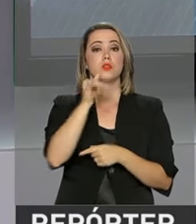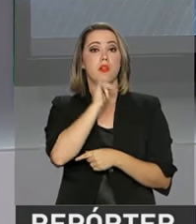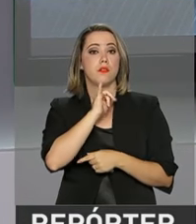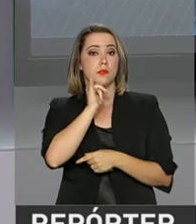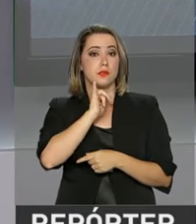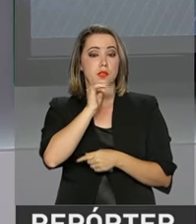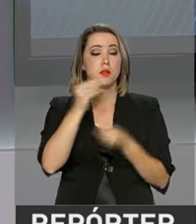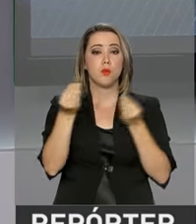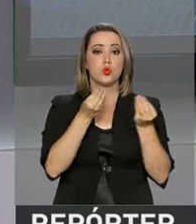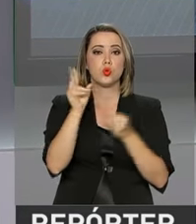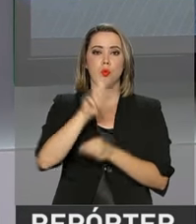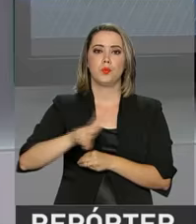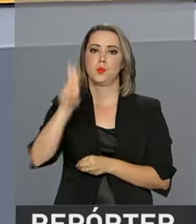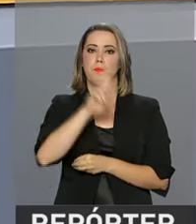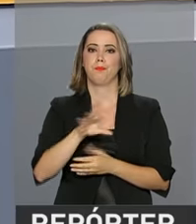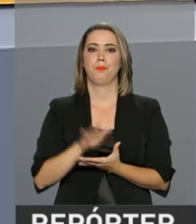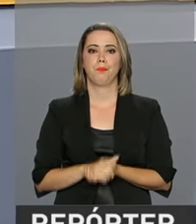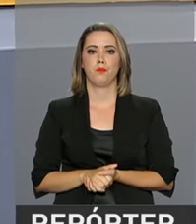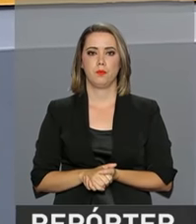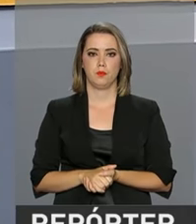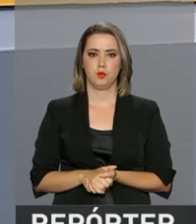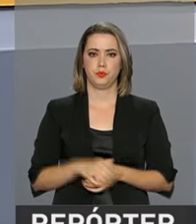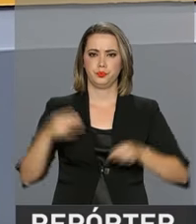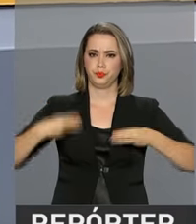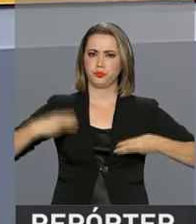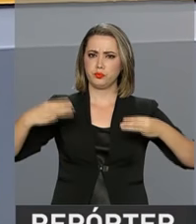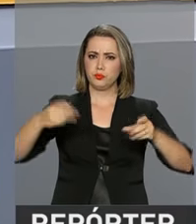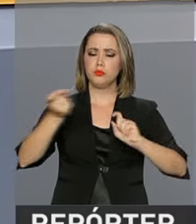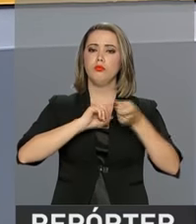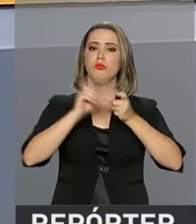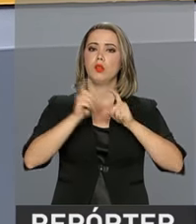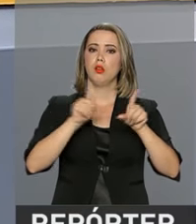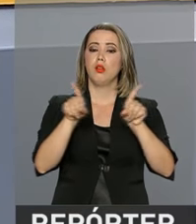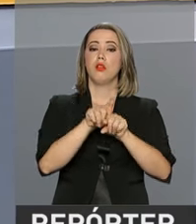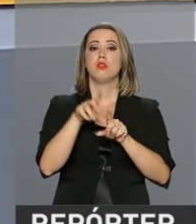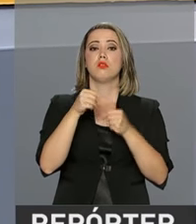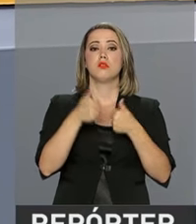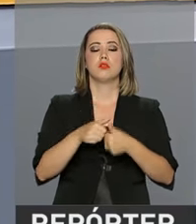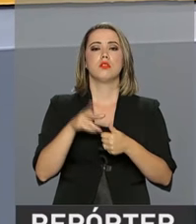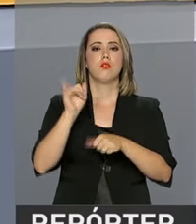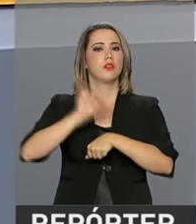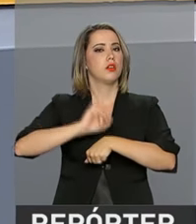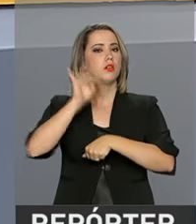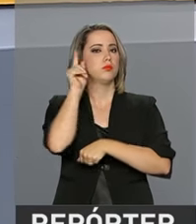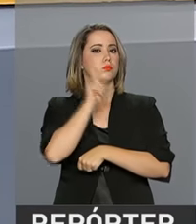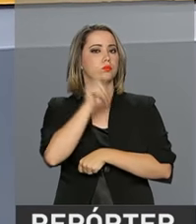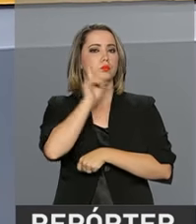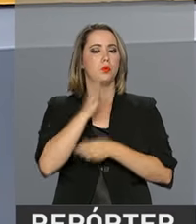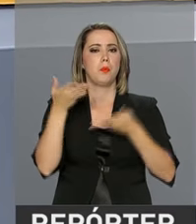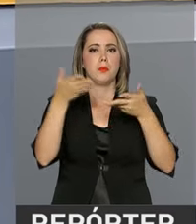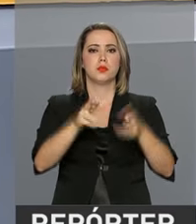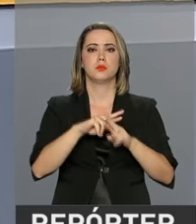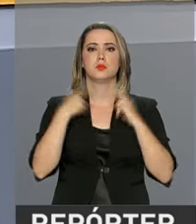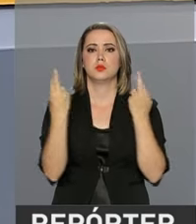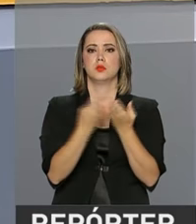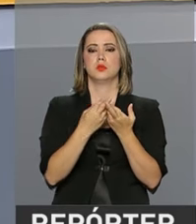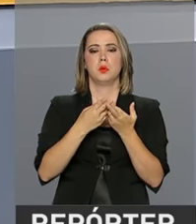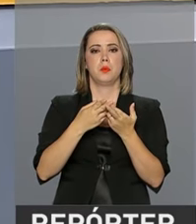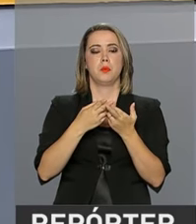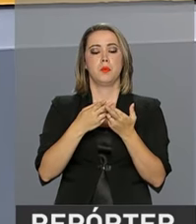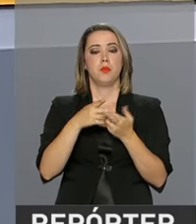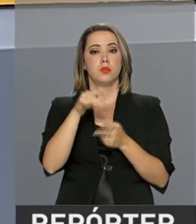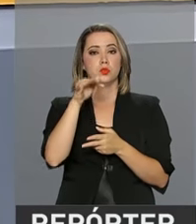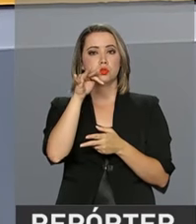de utilização o ministro da fazenda henrique meirelles esteve em washington para participar das reuniões de primavera